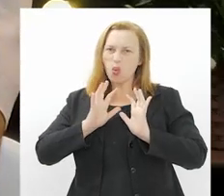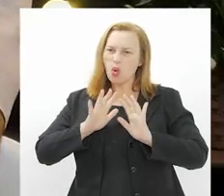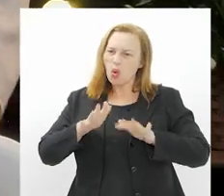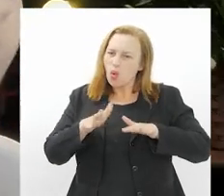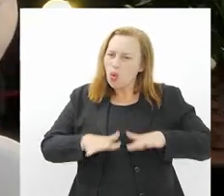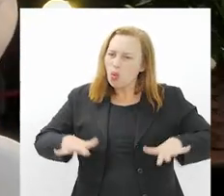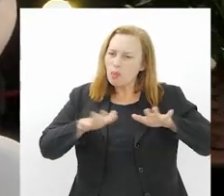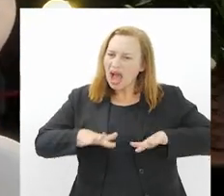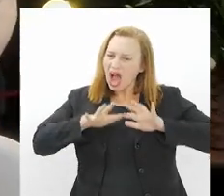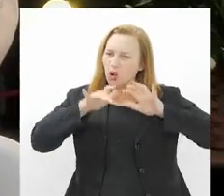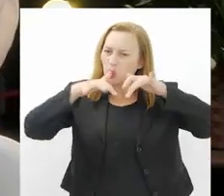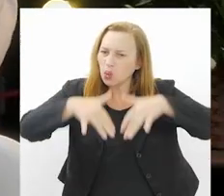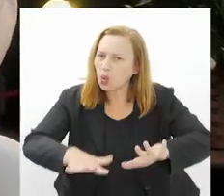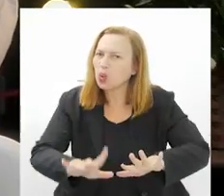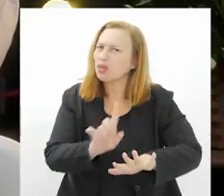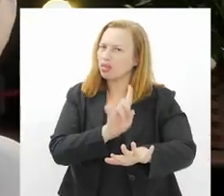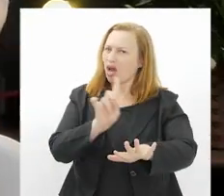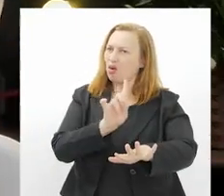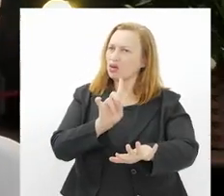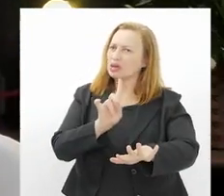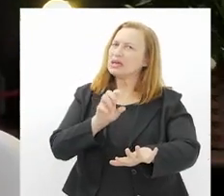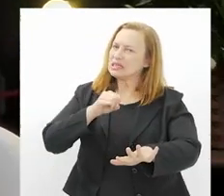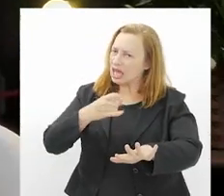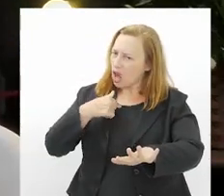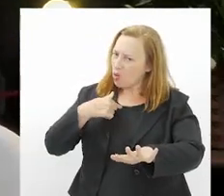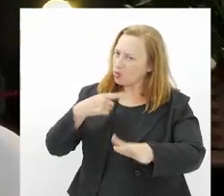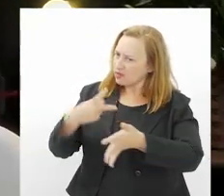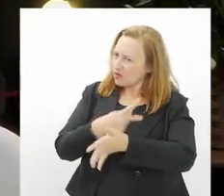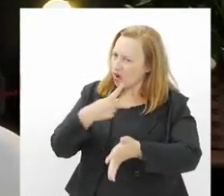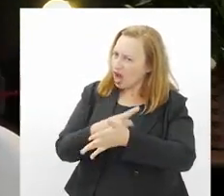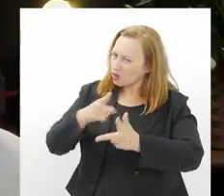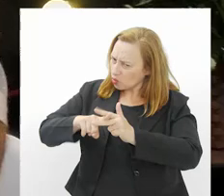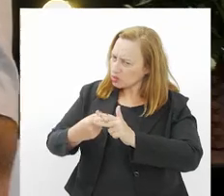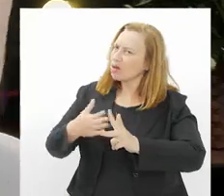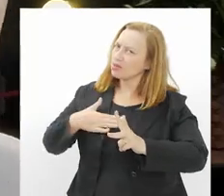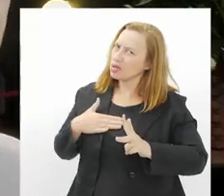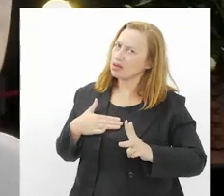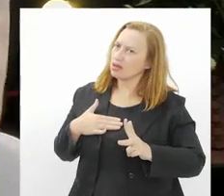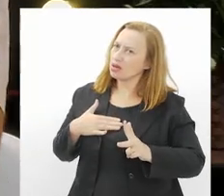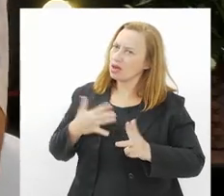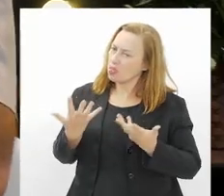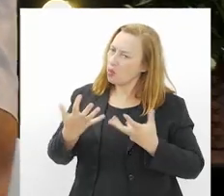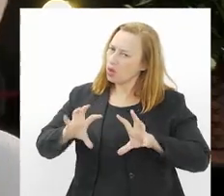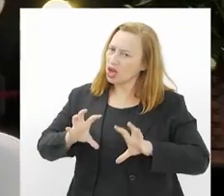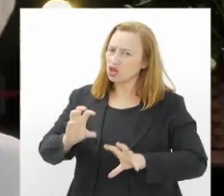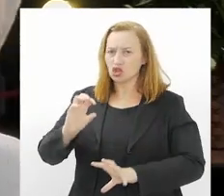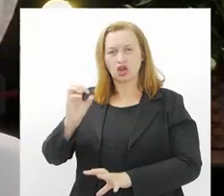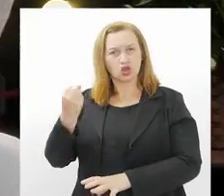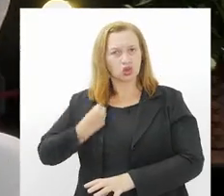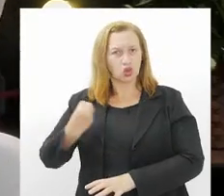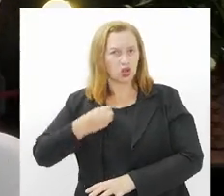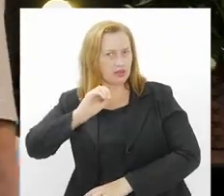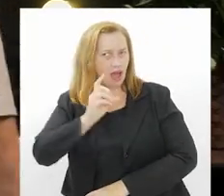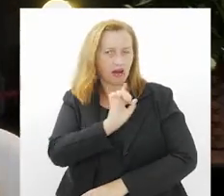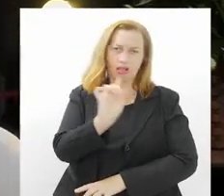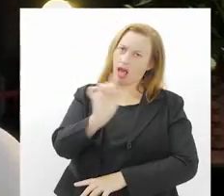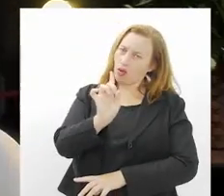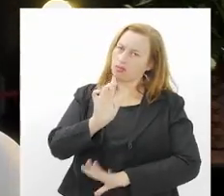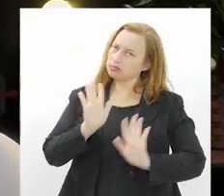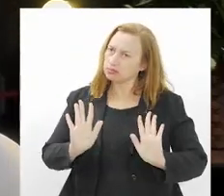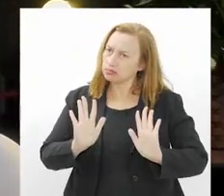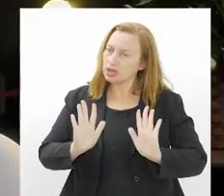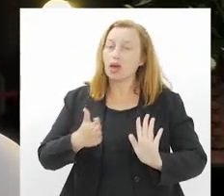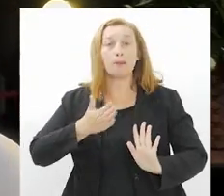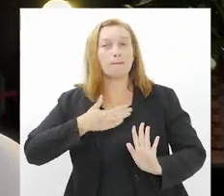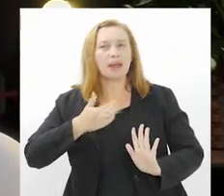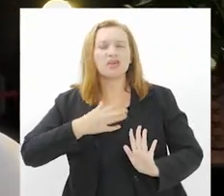porque essa é a minha opinião. Se eu estiver errado, por gentileza, vocês, professores, me corrijam. Não quero levar nota zero nessa prova, né?